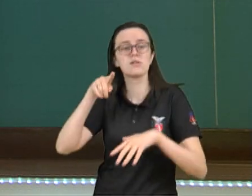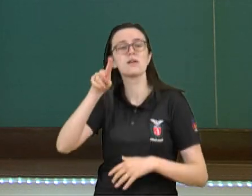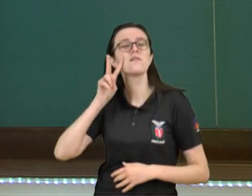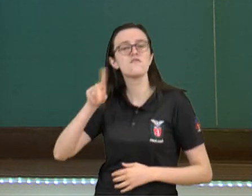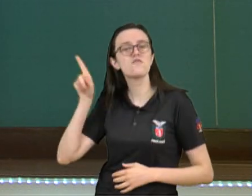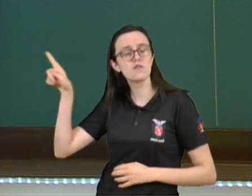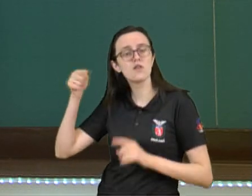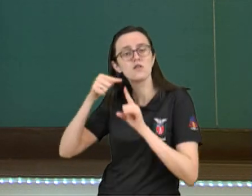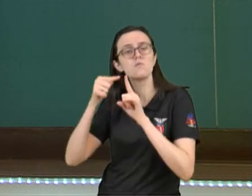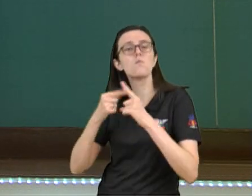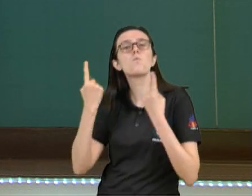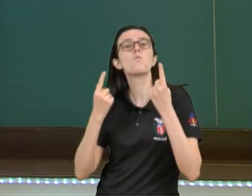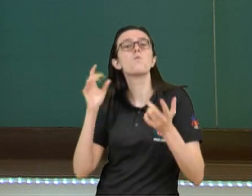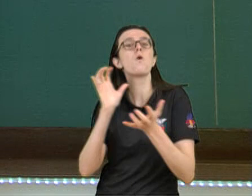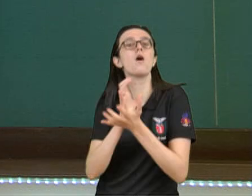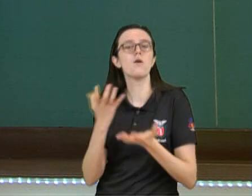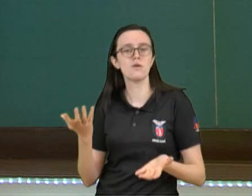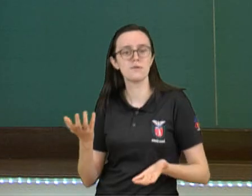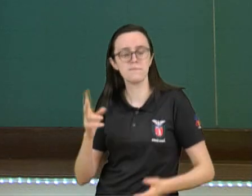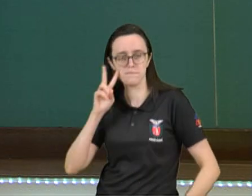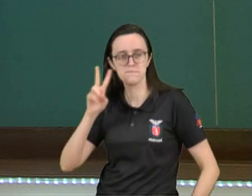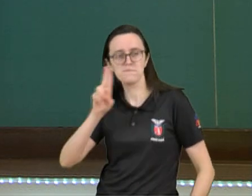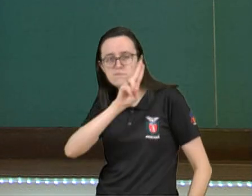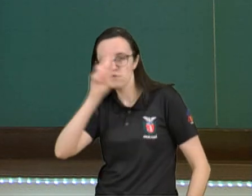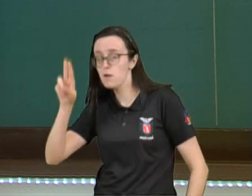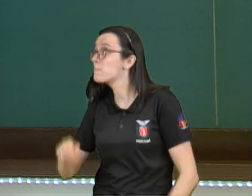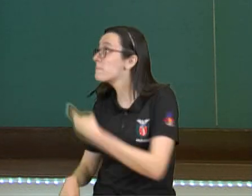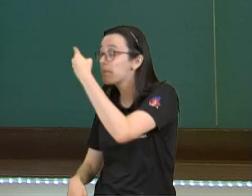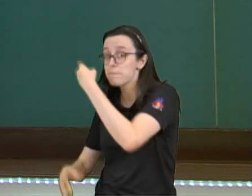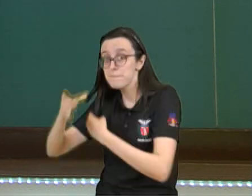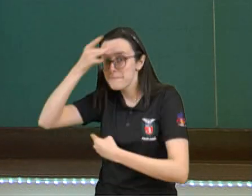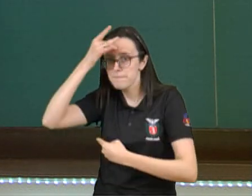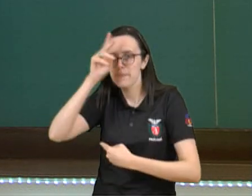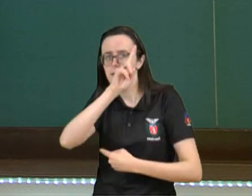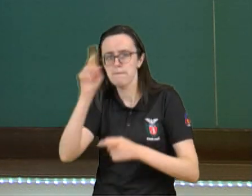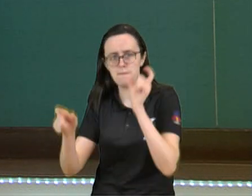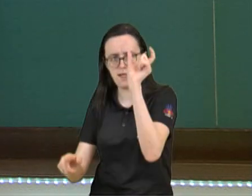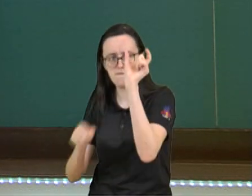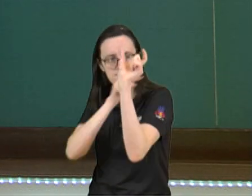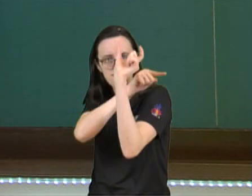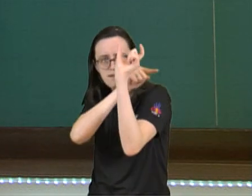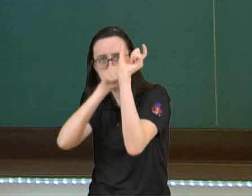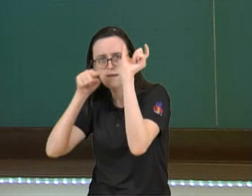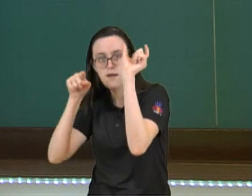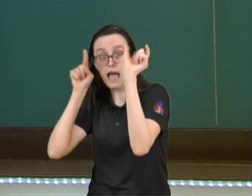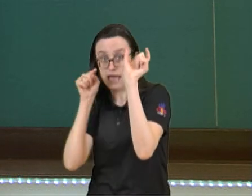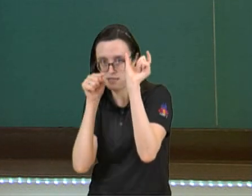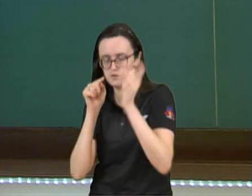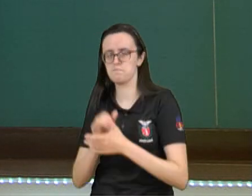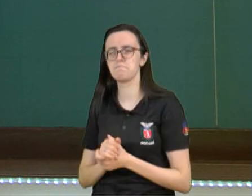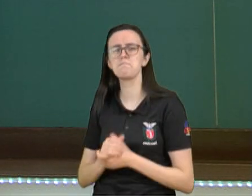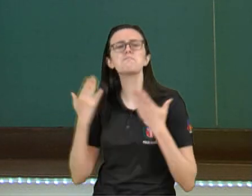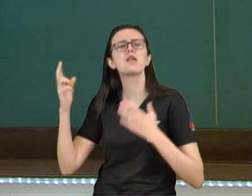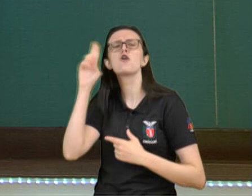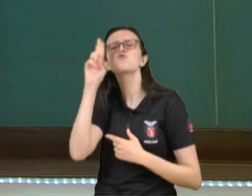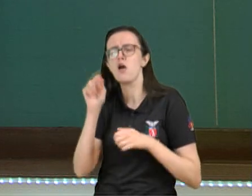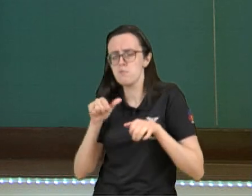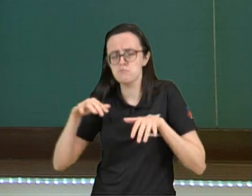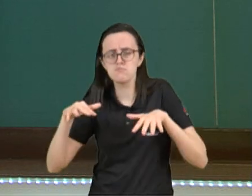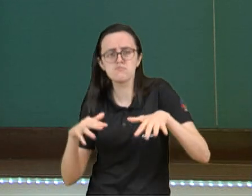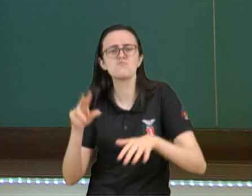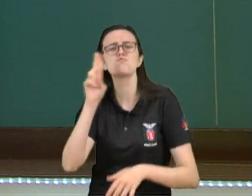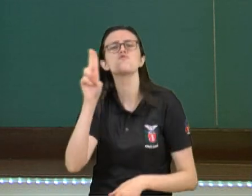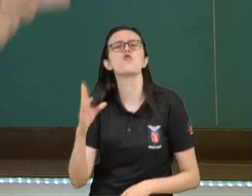citoplasmáticas pertencem ao grupo Rhizópoda. Era a primeira parte da pergunta. E como são os nomes dessas